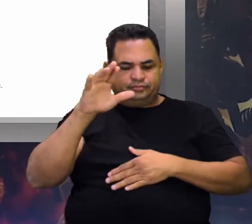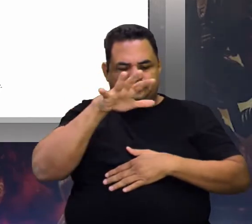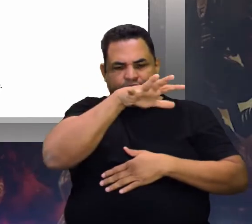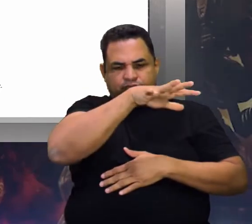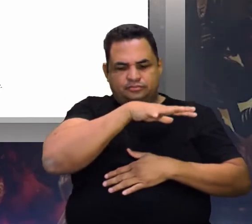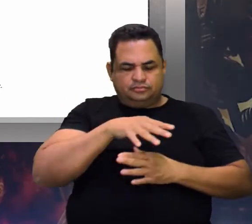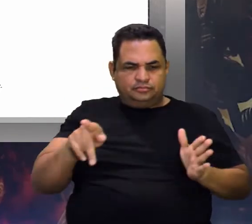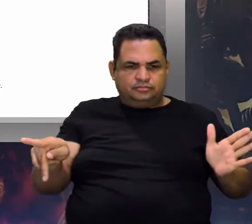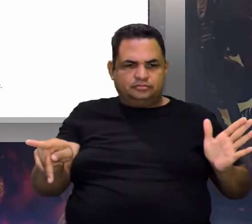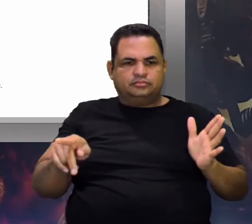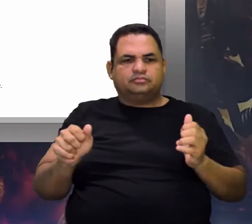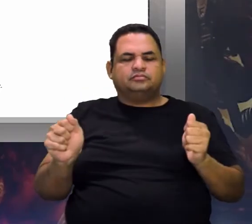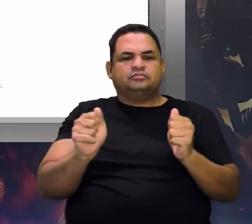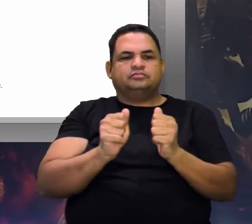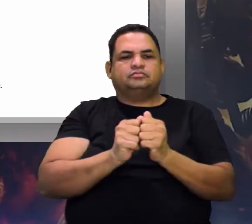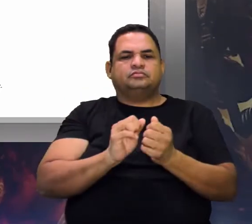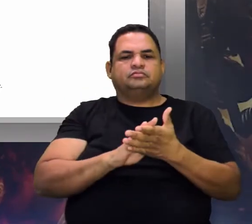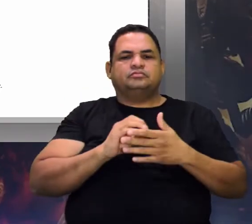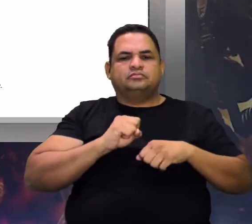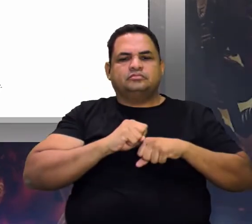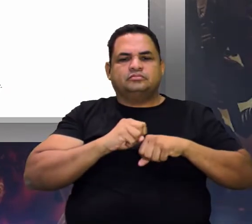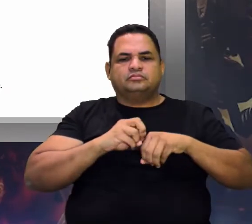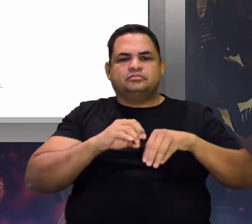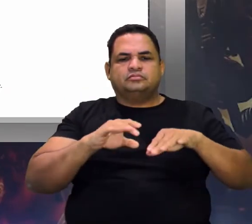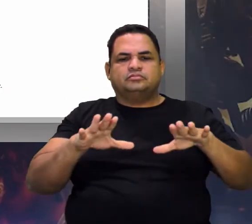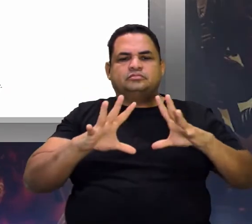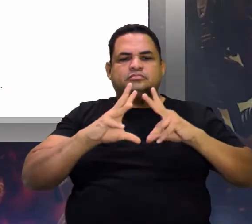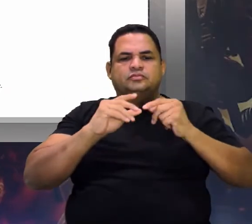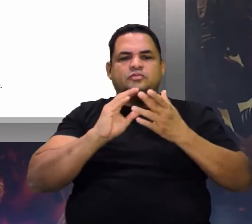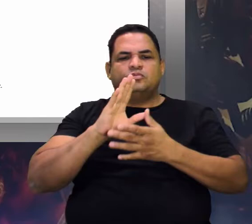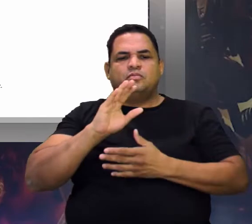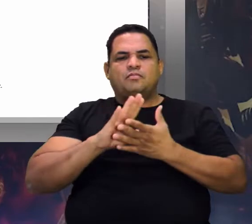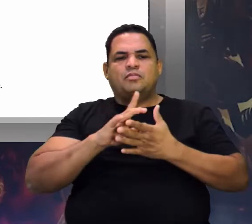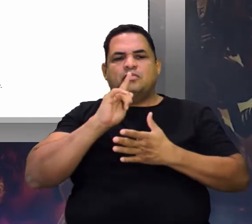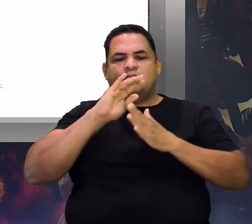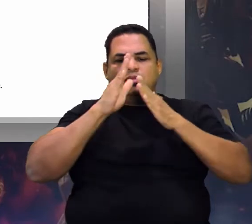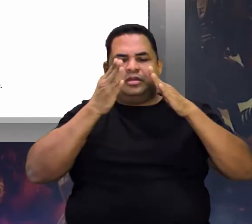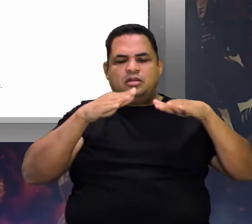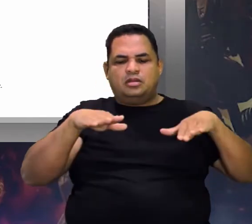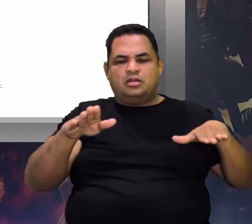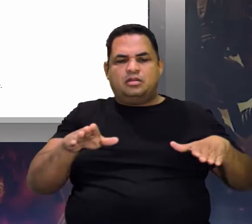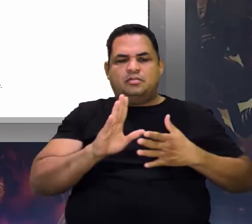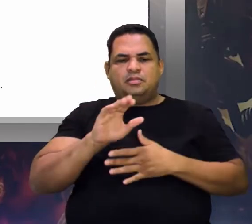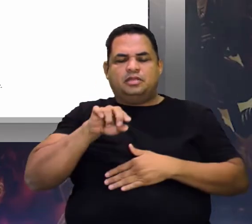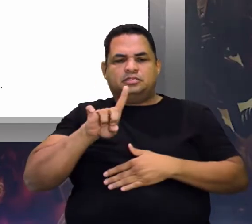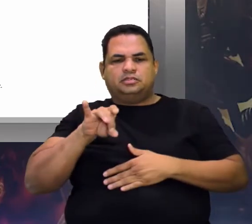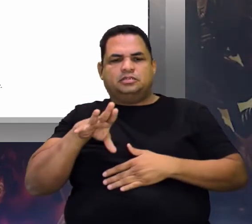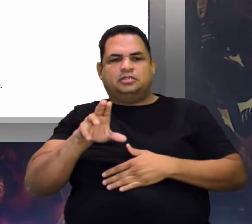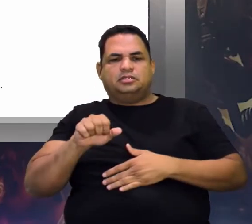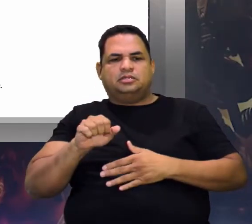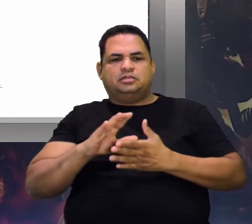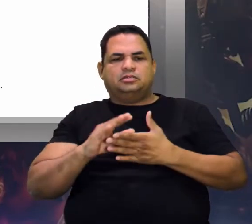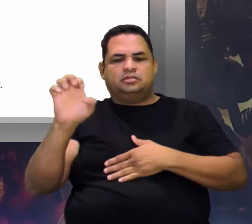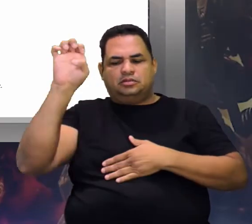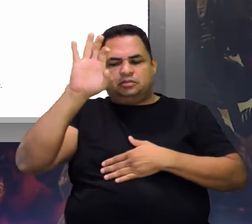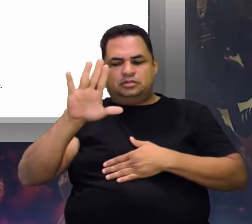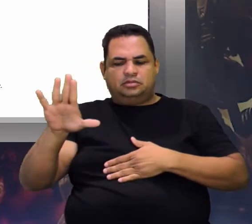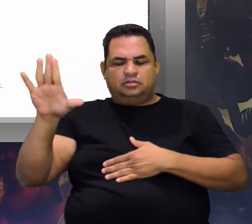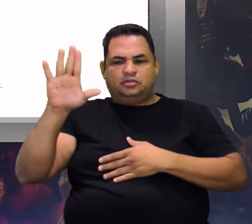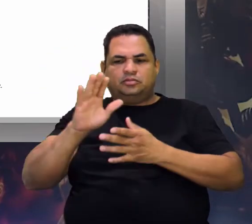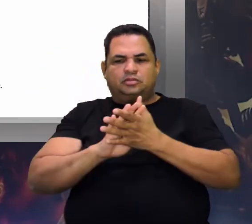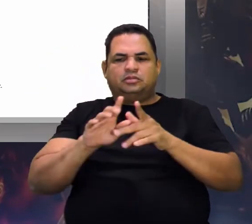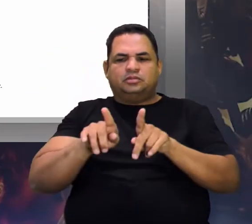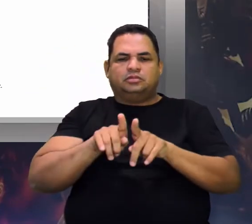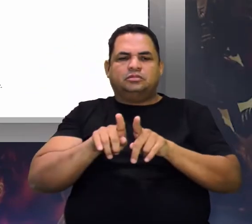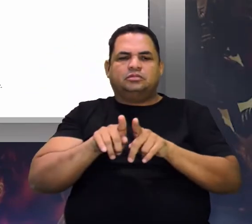próximas. E ela passa a dominar, então, todo o mar Mediterrâneo. E o mar Mediterrâneo tem a parte europeia e tem a parte africana